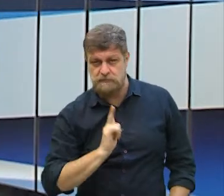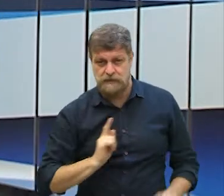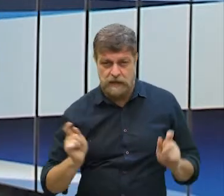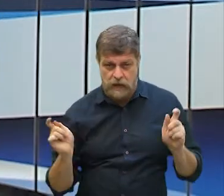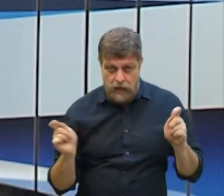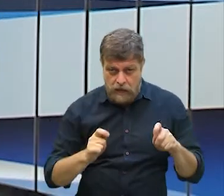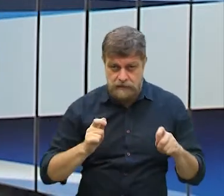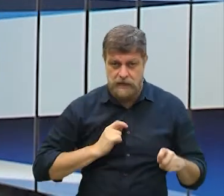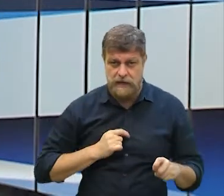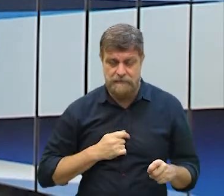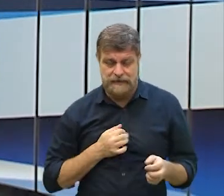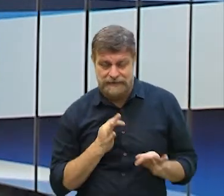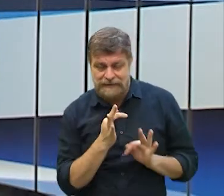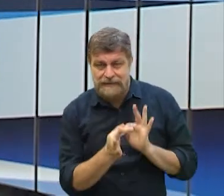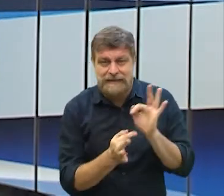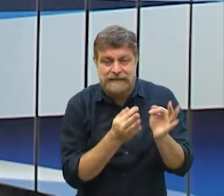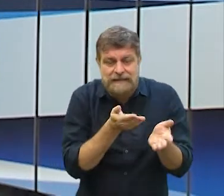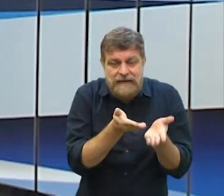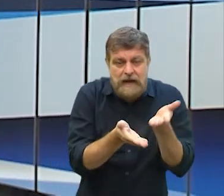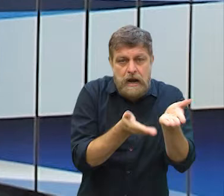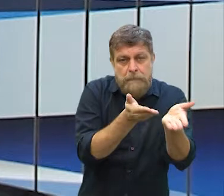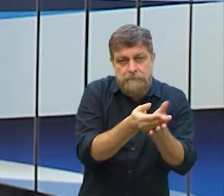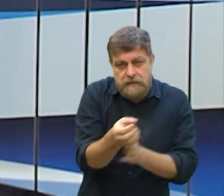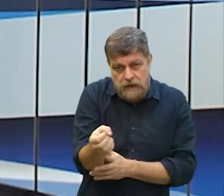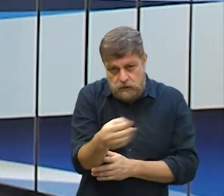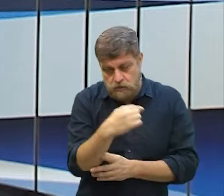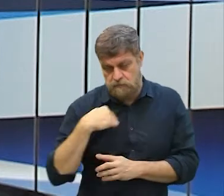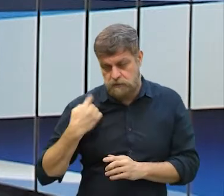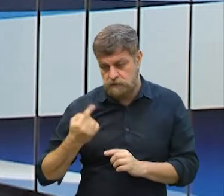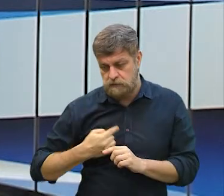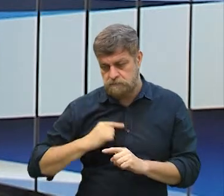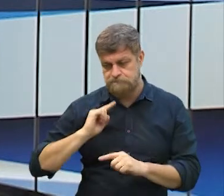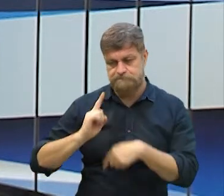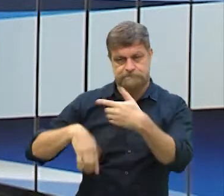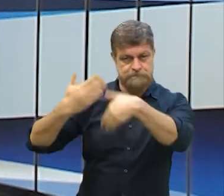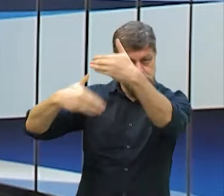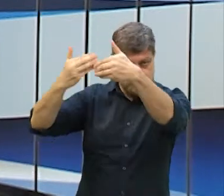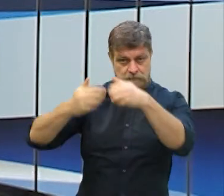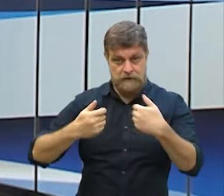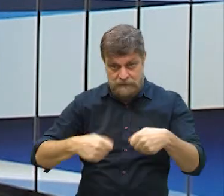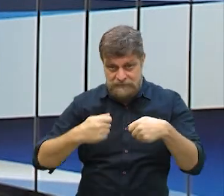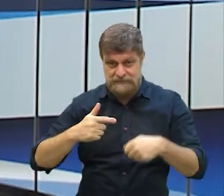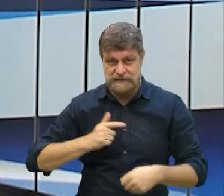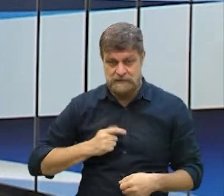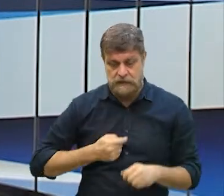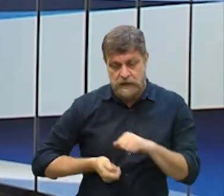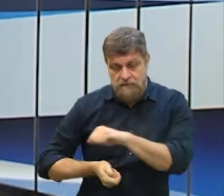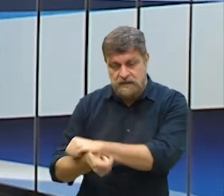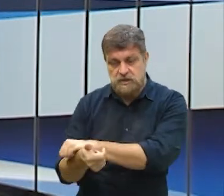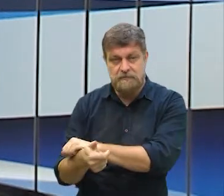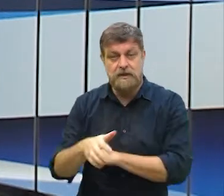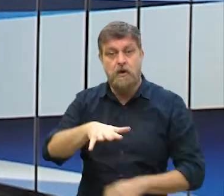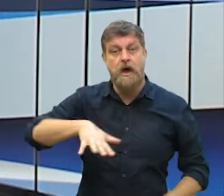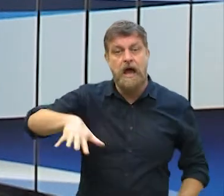dá acesso a novas terapias, nós precisamos avançar, faltam investimentos,